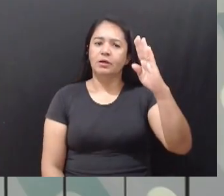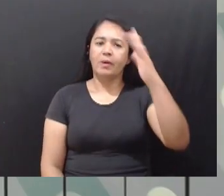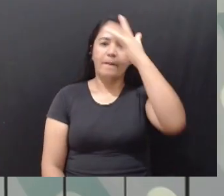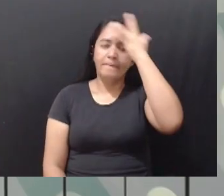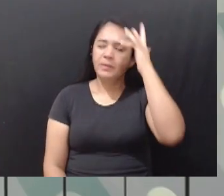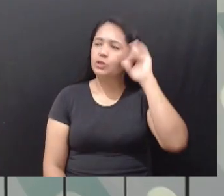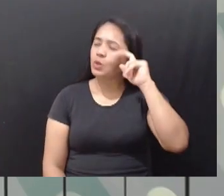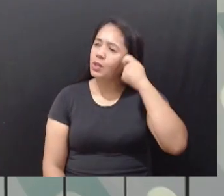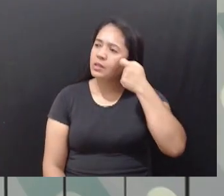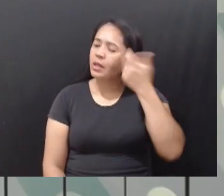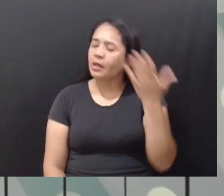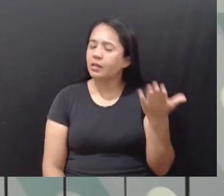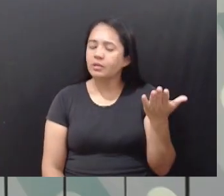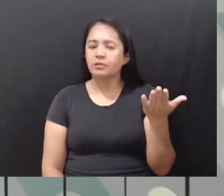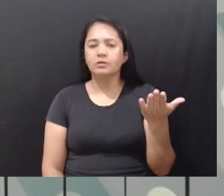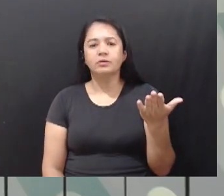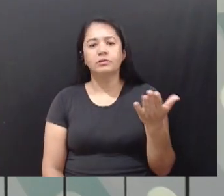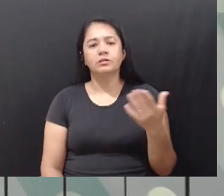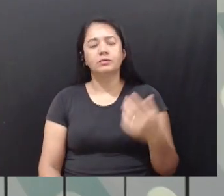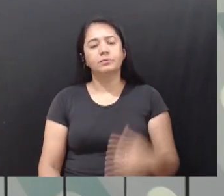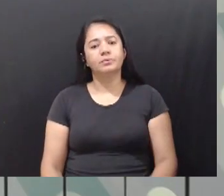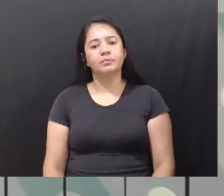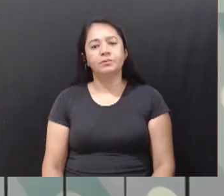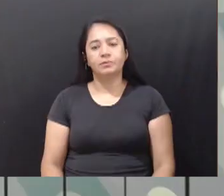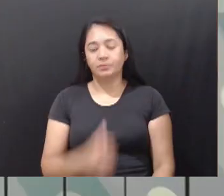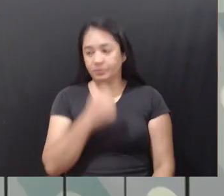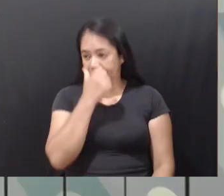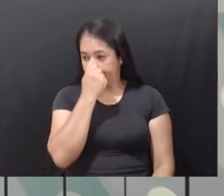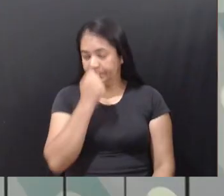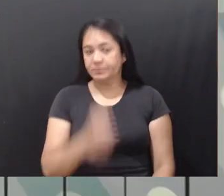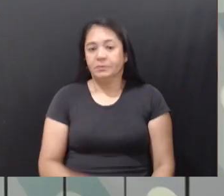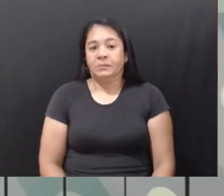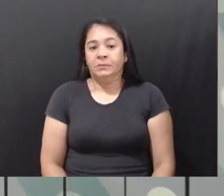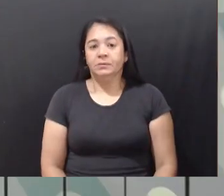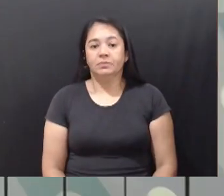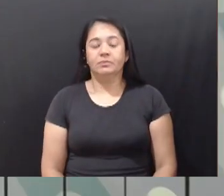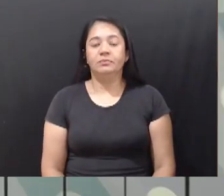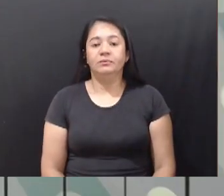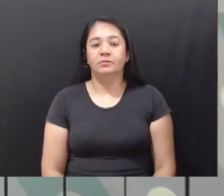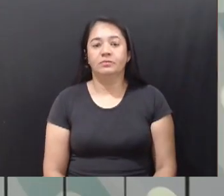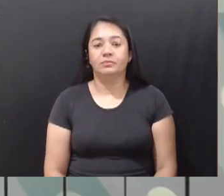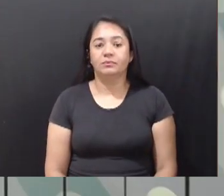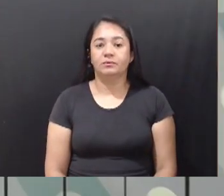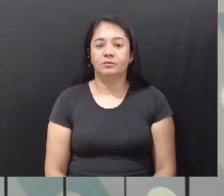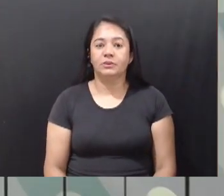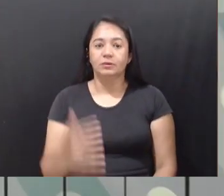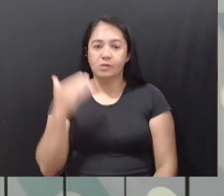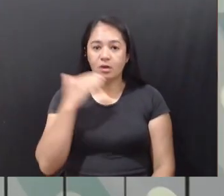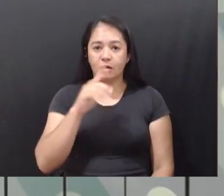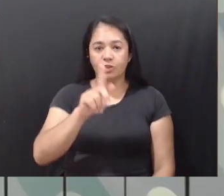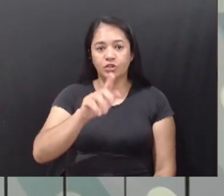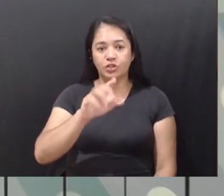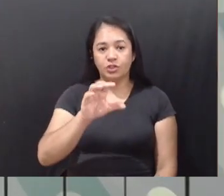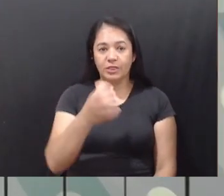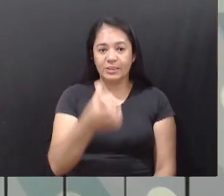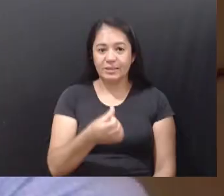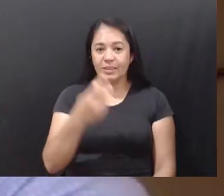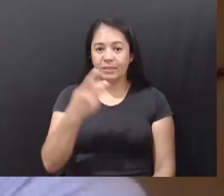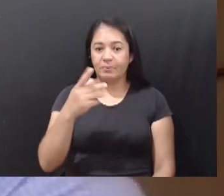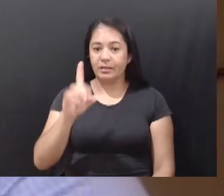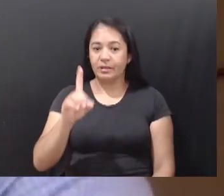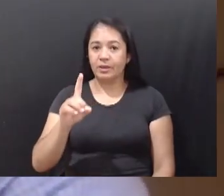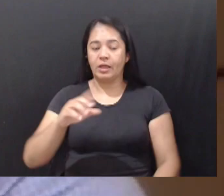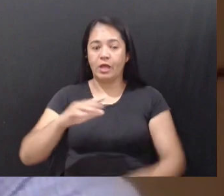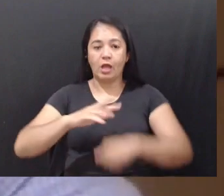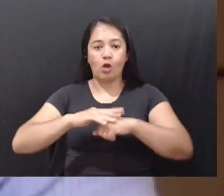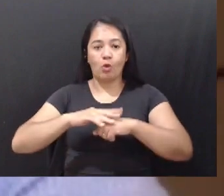que ela acomete principalmente pessoas negras, né? Essa genética. Muito bem.